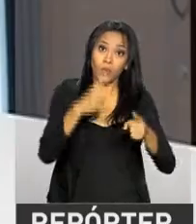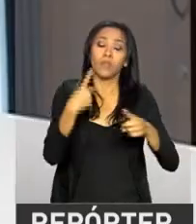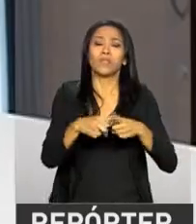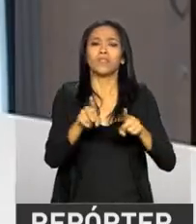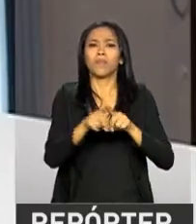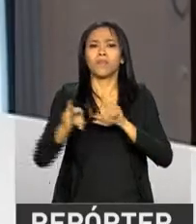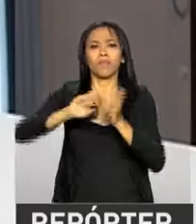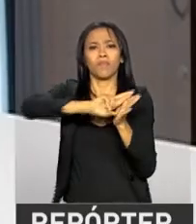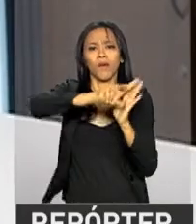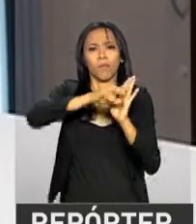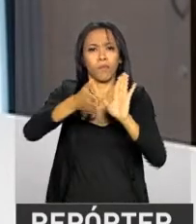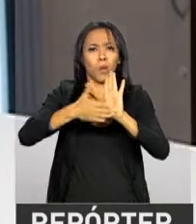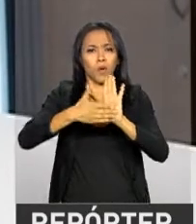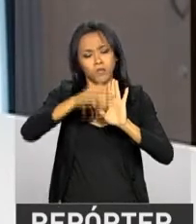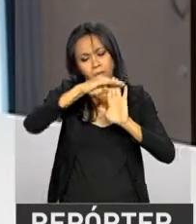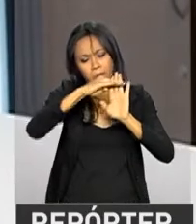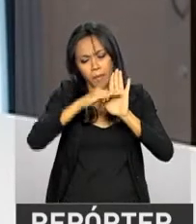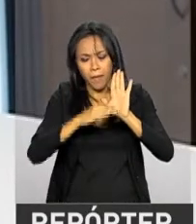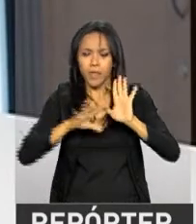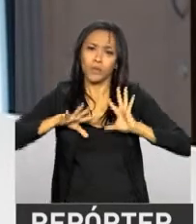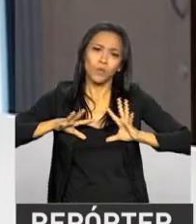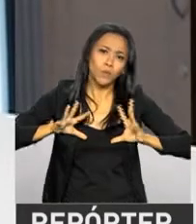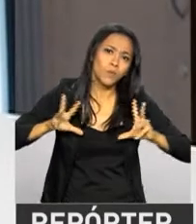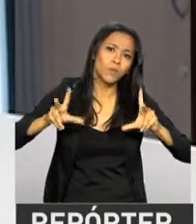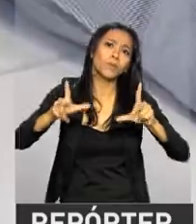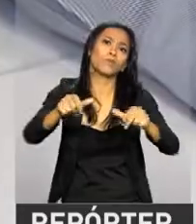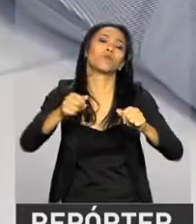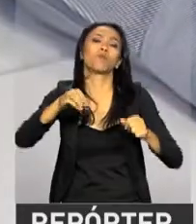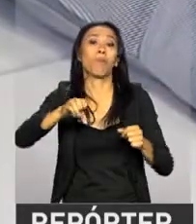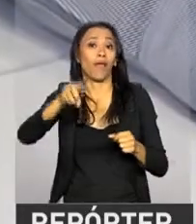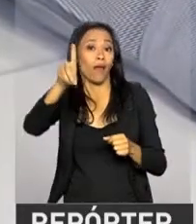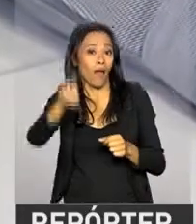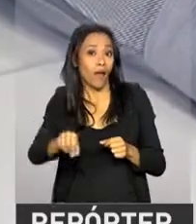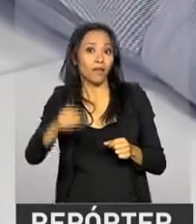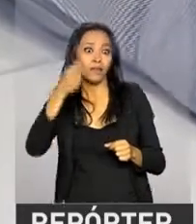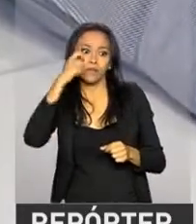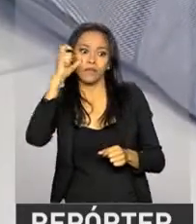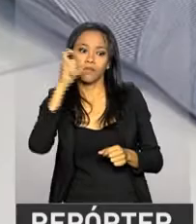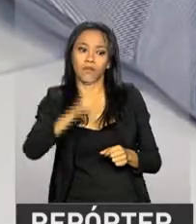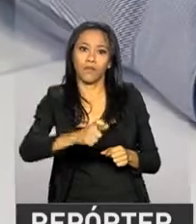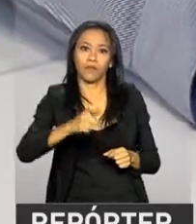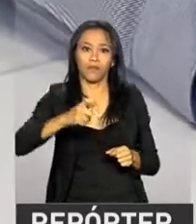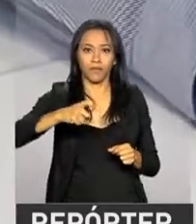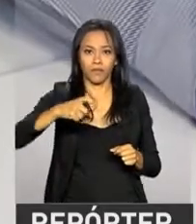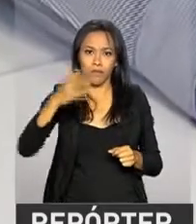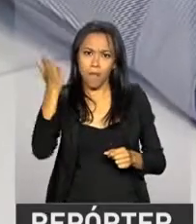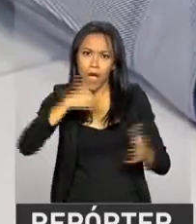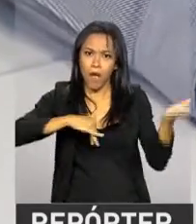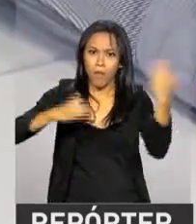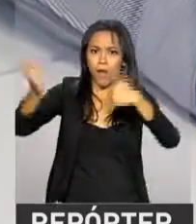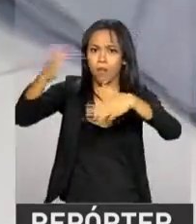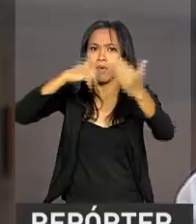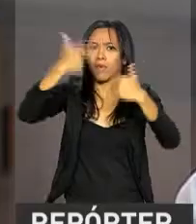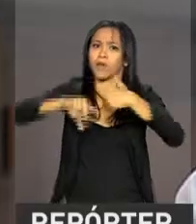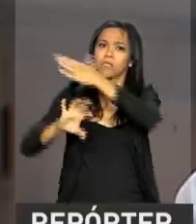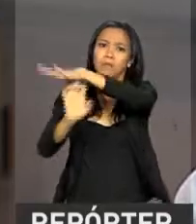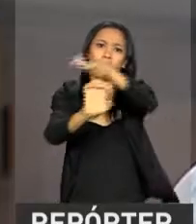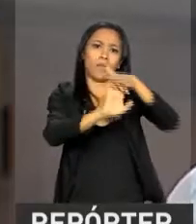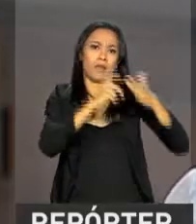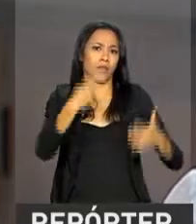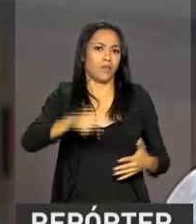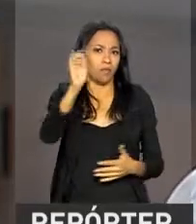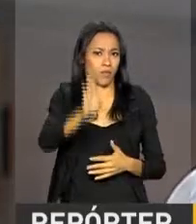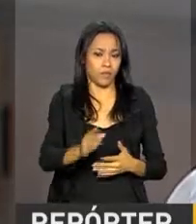agenda de concessões e privatizações fazem o mercado de ações ficar mais interessante que atrai mais investidores no brasil